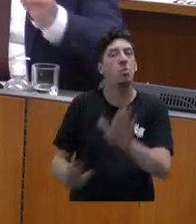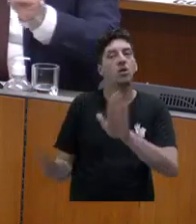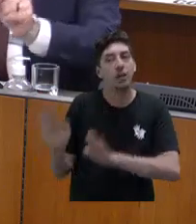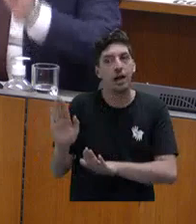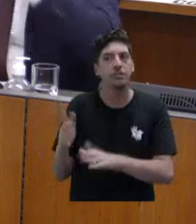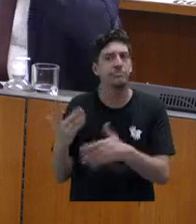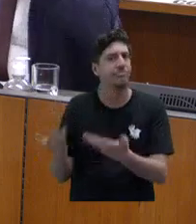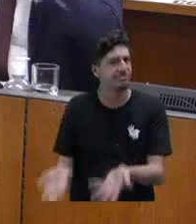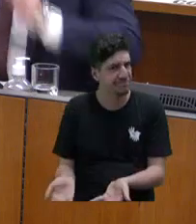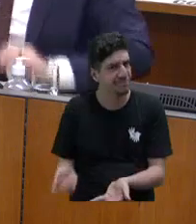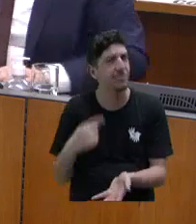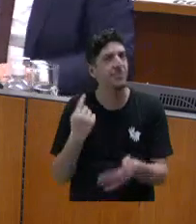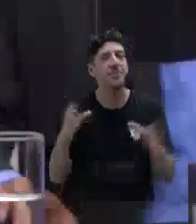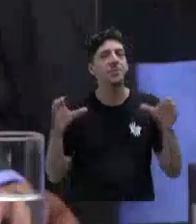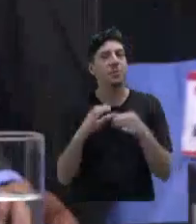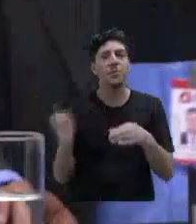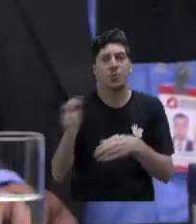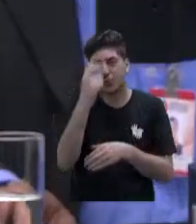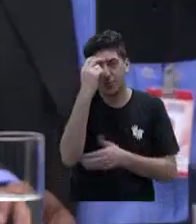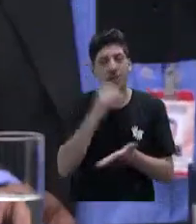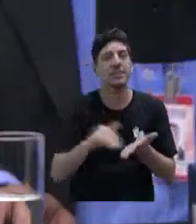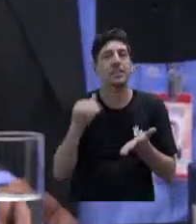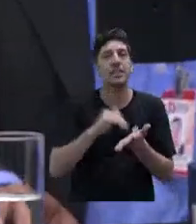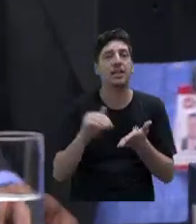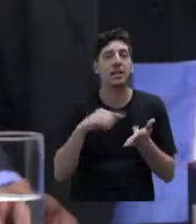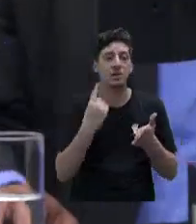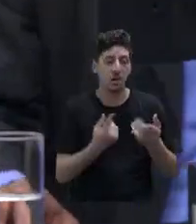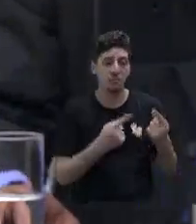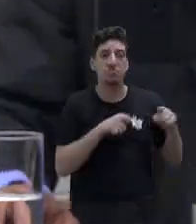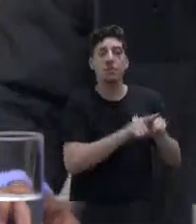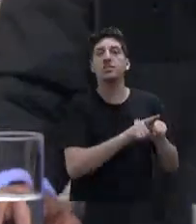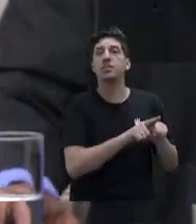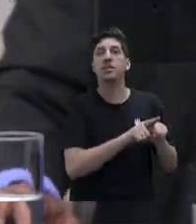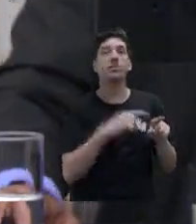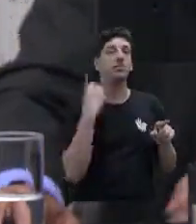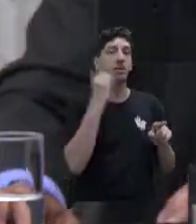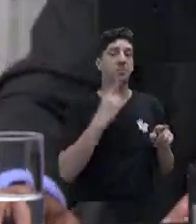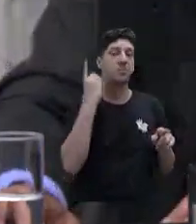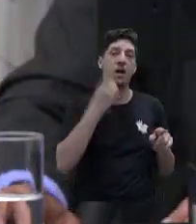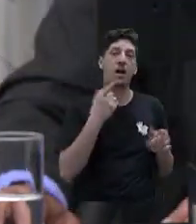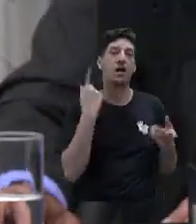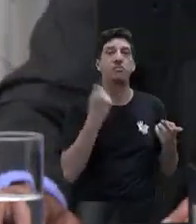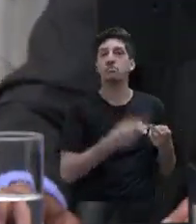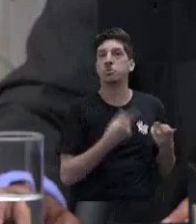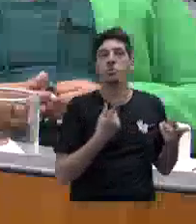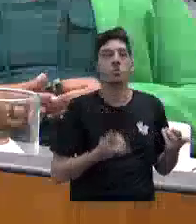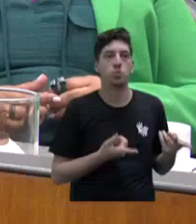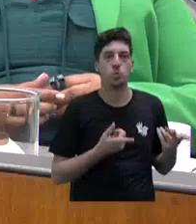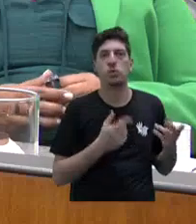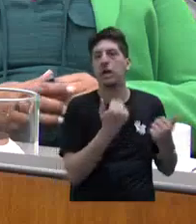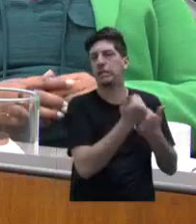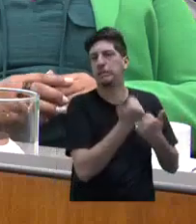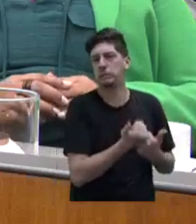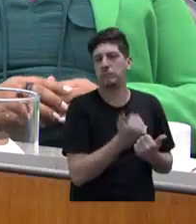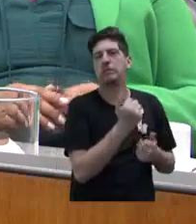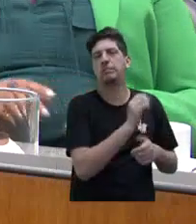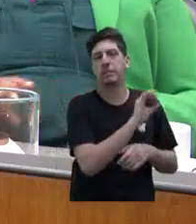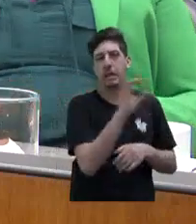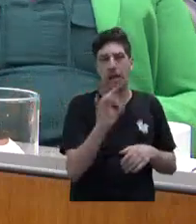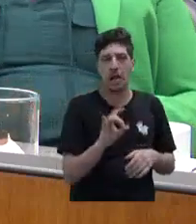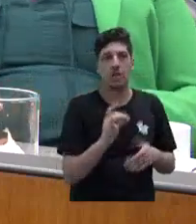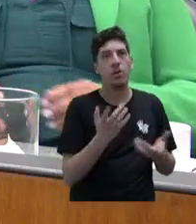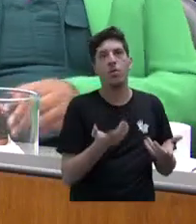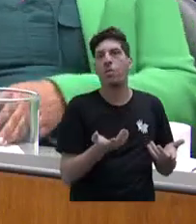Cultura e como Secretaria, juntos também com os deputados e as suas assessorias, desconstruir